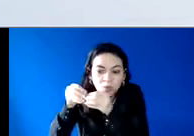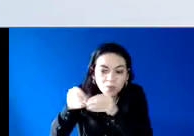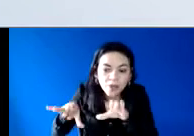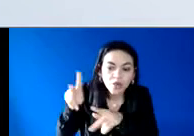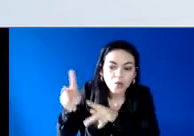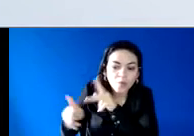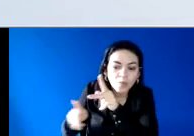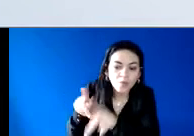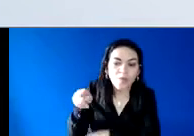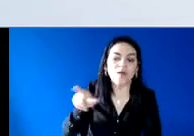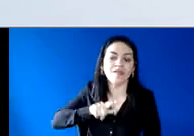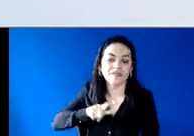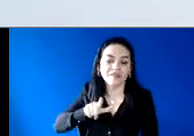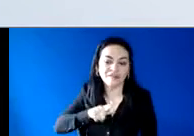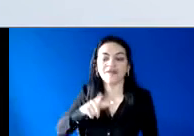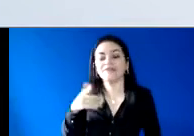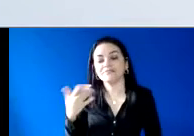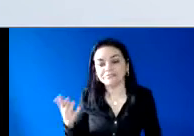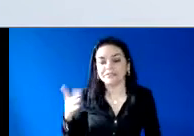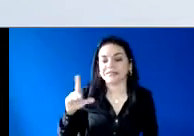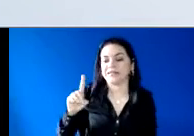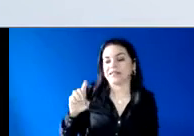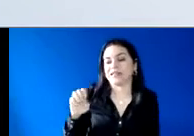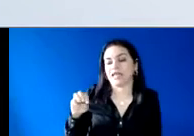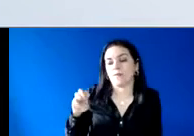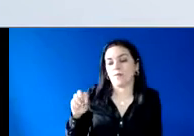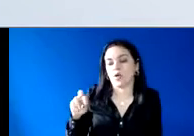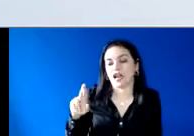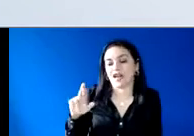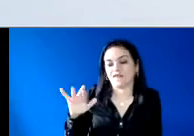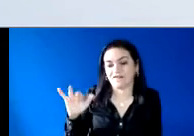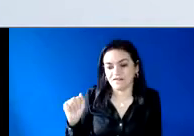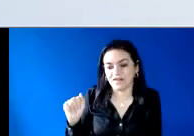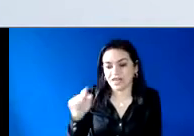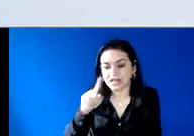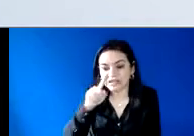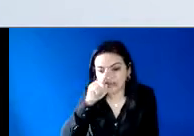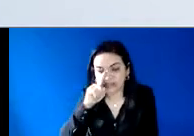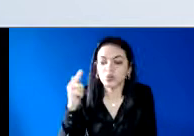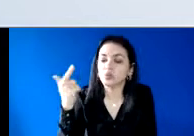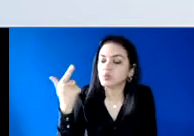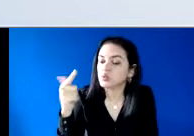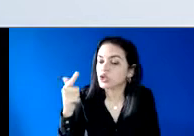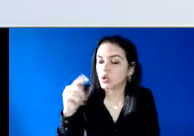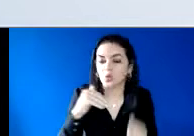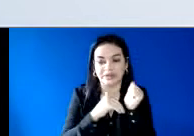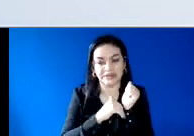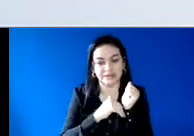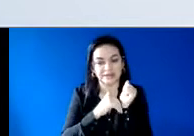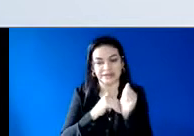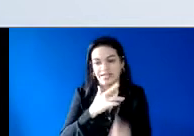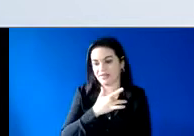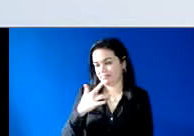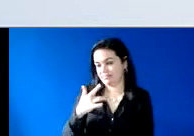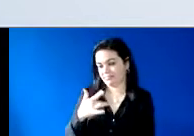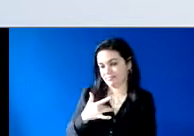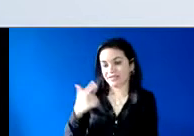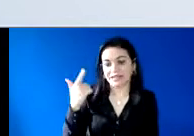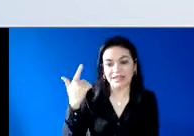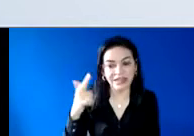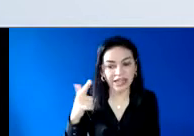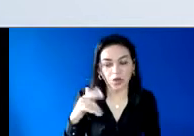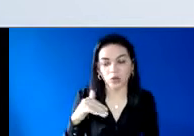sofre. Portanto, da demografia de risco. Então, vejam, não tem segredo na saúde. Não tem segredo. Né? O